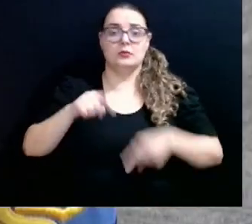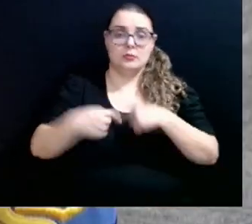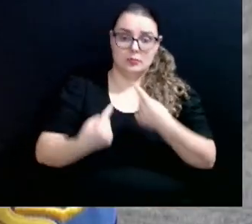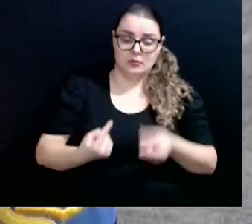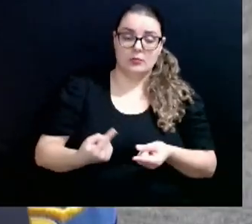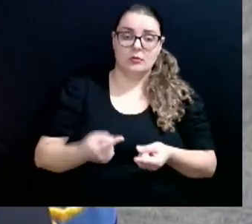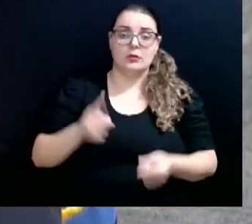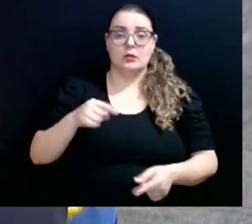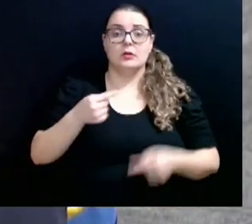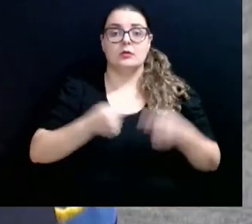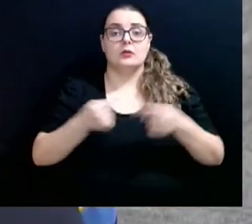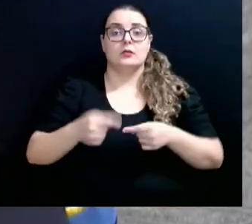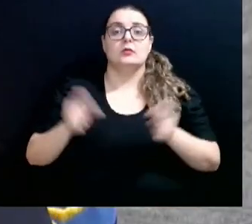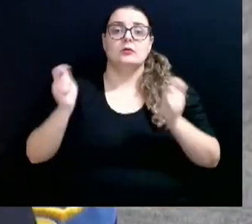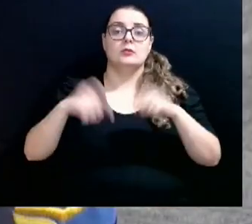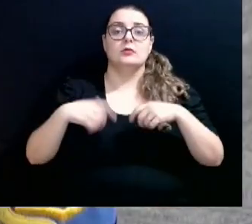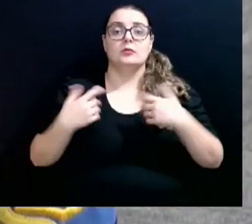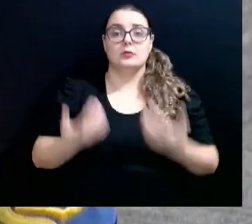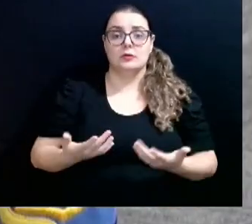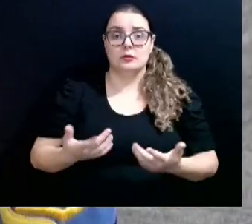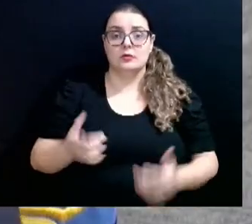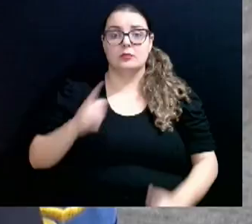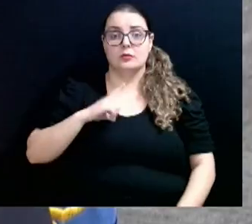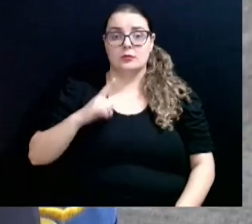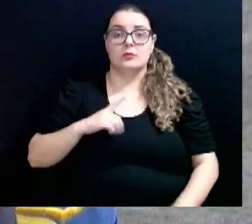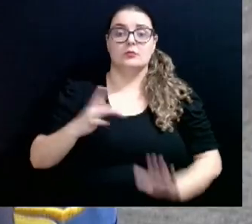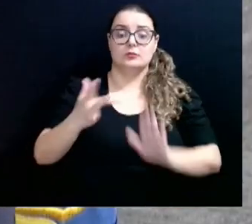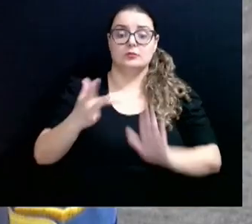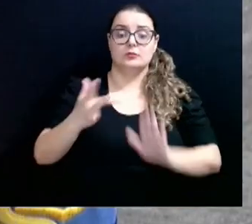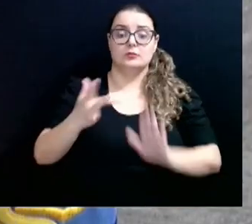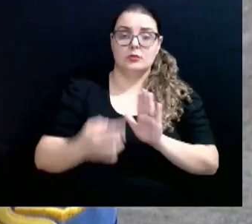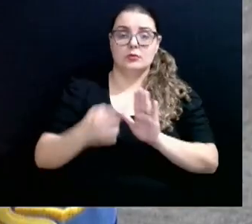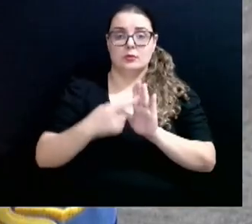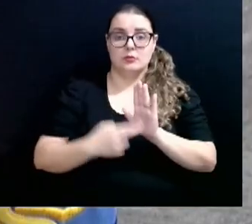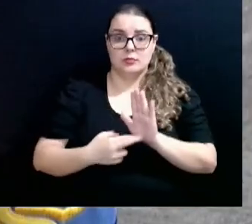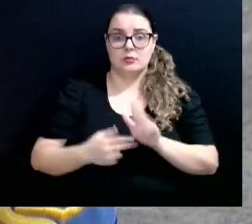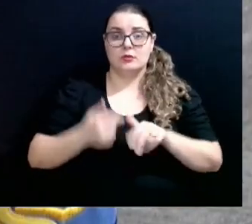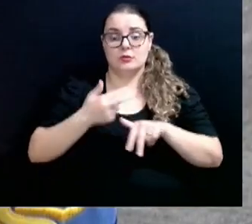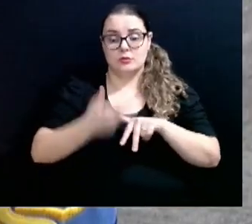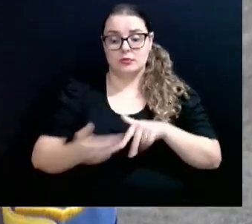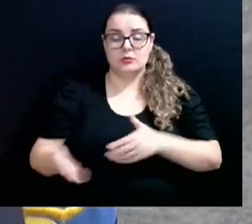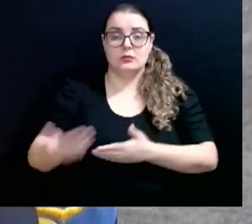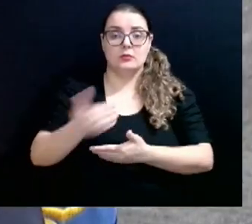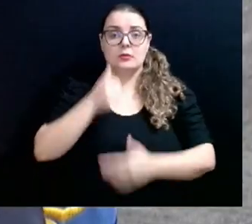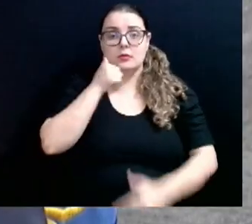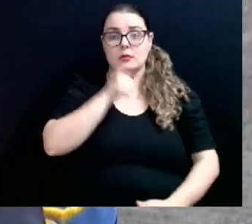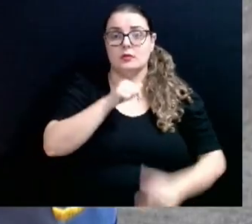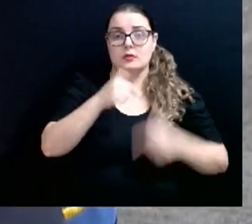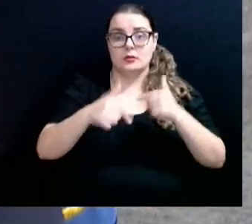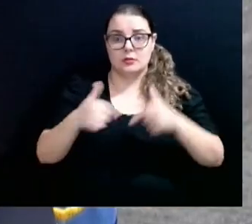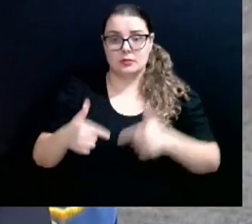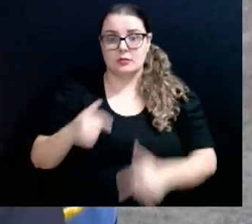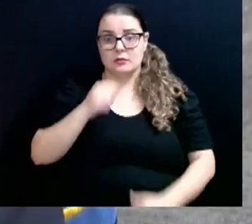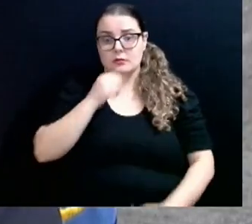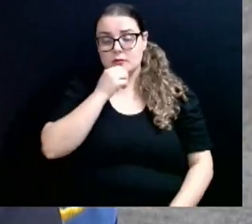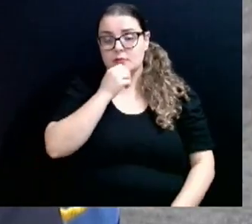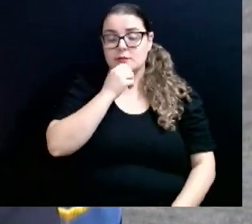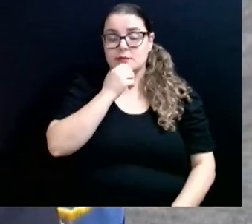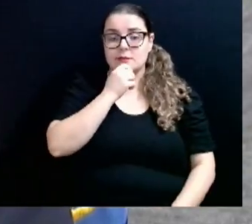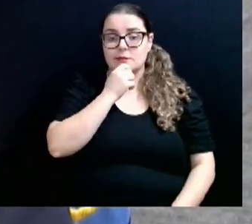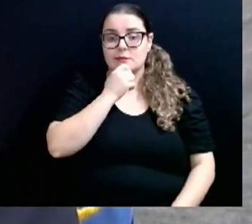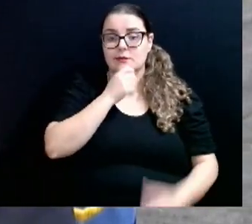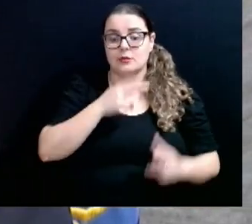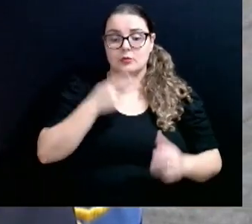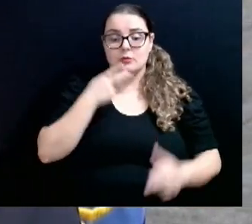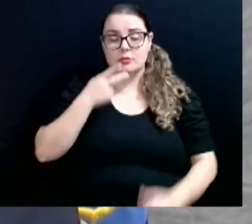a possibilidade de termos um protocolo aqui de gênero para acolher as trabalhadoras mulheres. Como eu disse, uma mulher que é